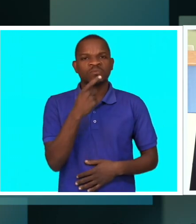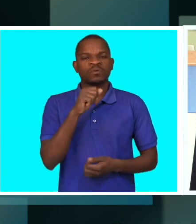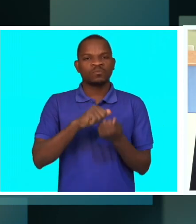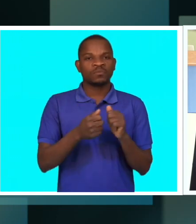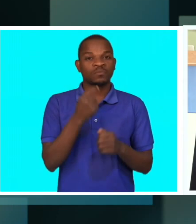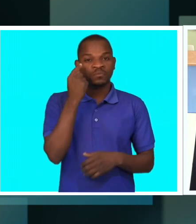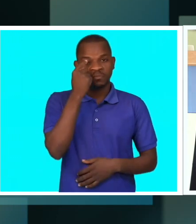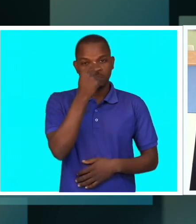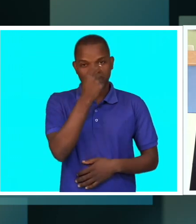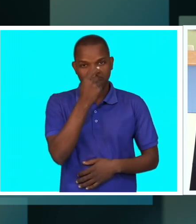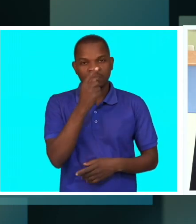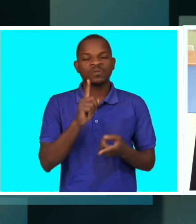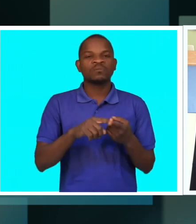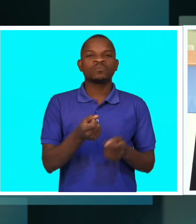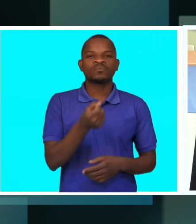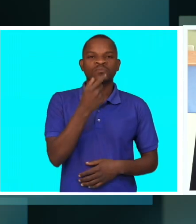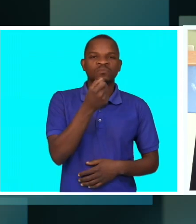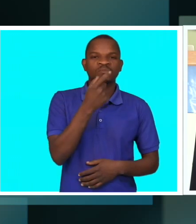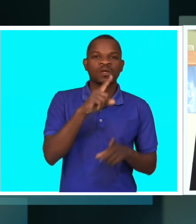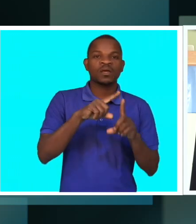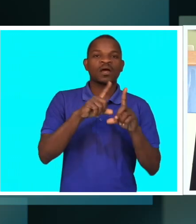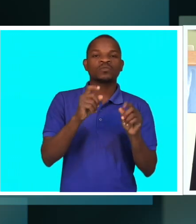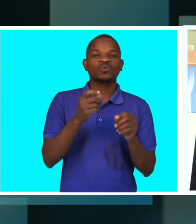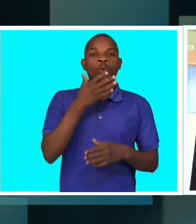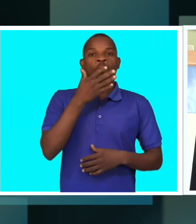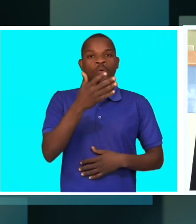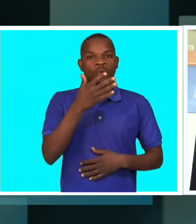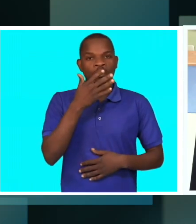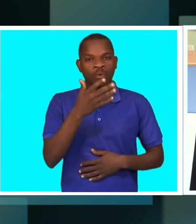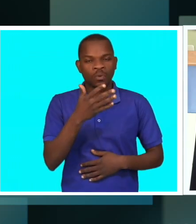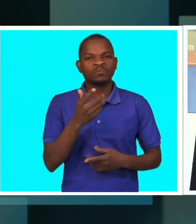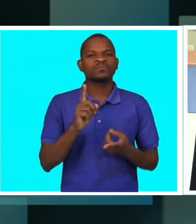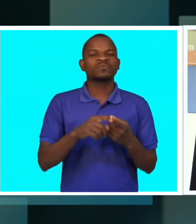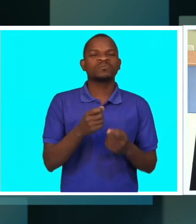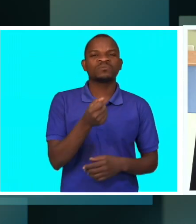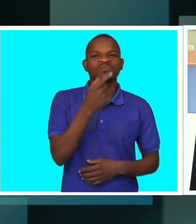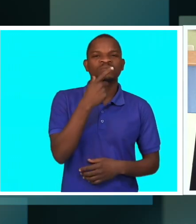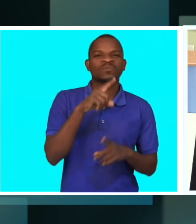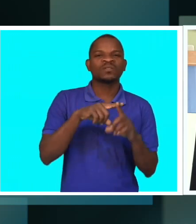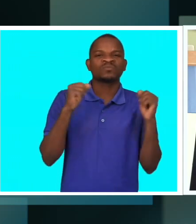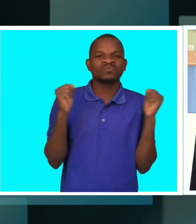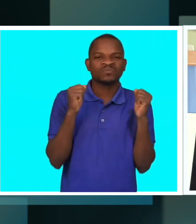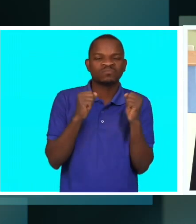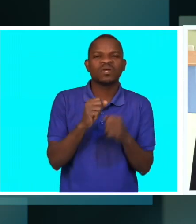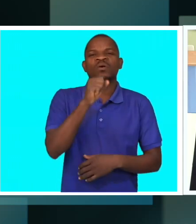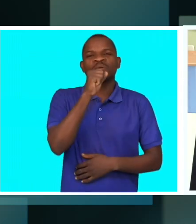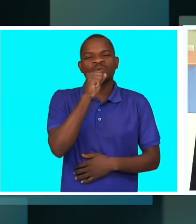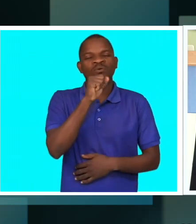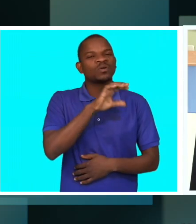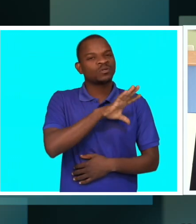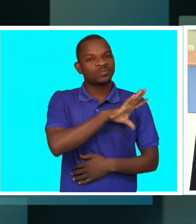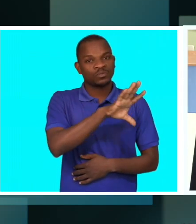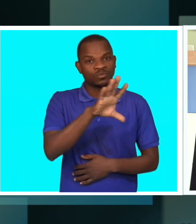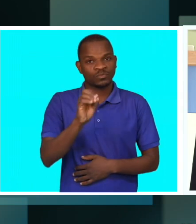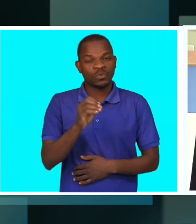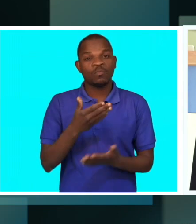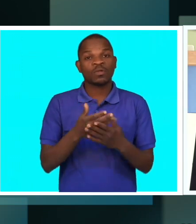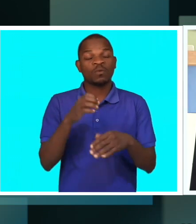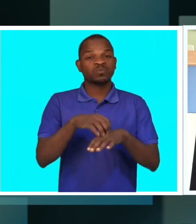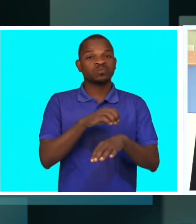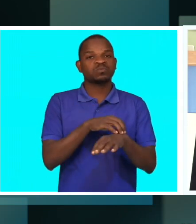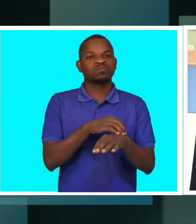olhos, vamos tratando as complicações respiratórias, se assim tiver. Vamos tratando a febre, a tosse, por aí. Um dos sintomas